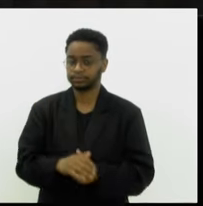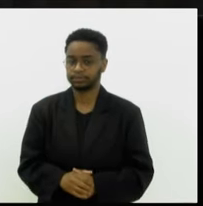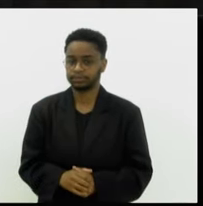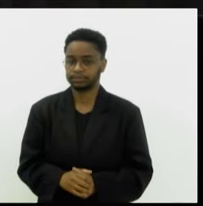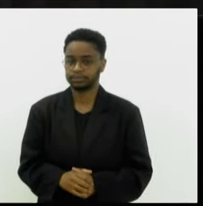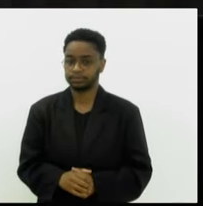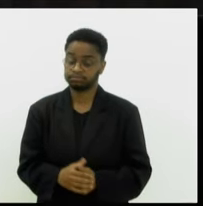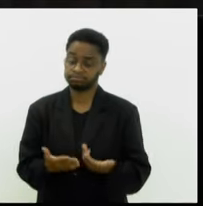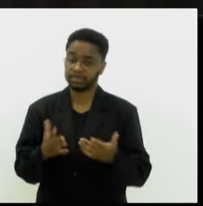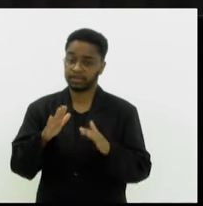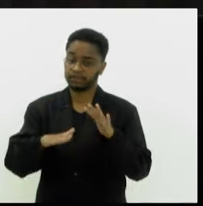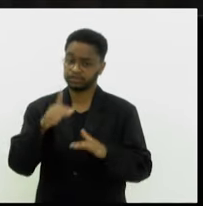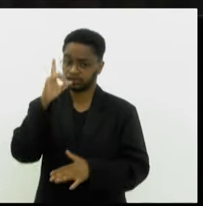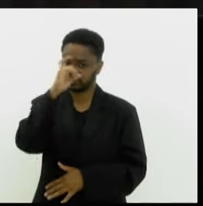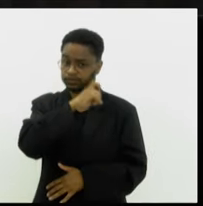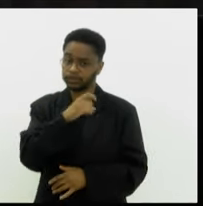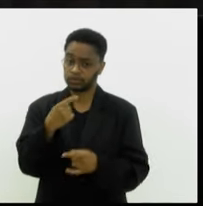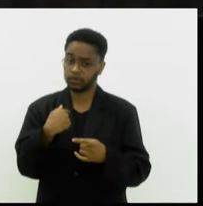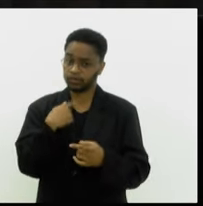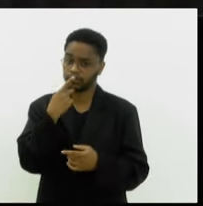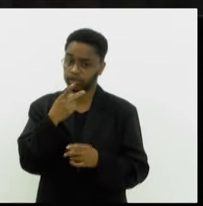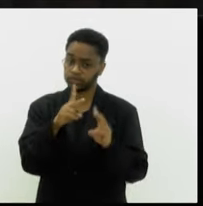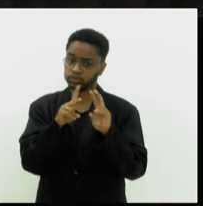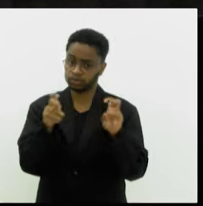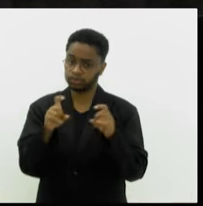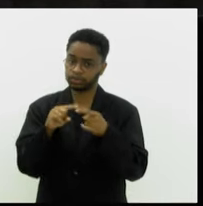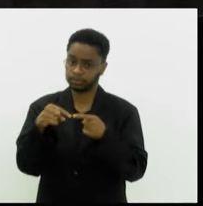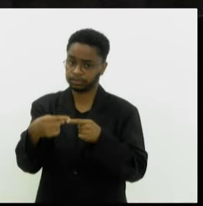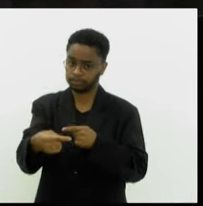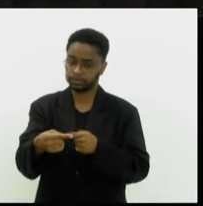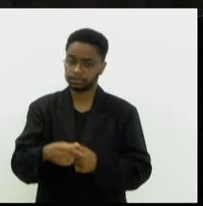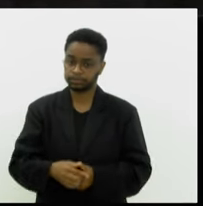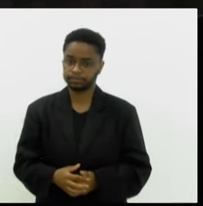coisa difícil, eu vou falar sobre isso em